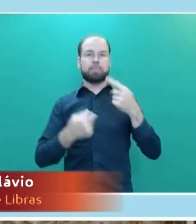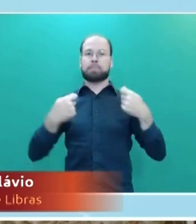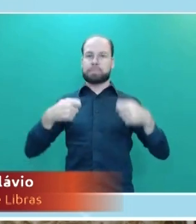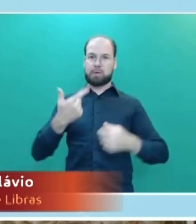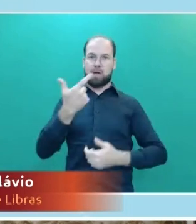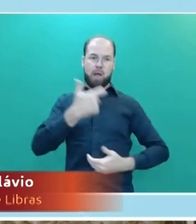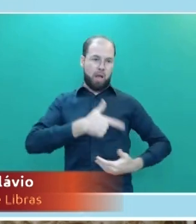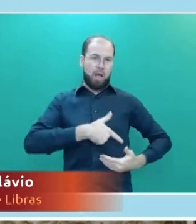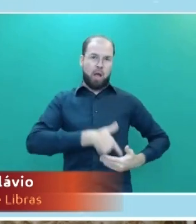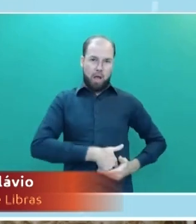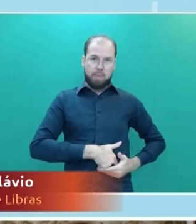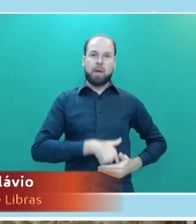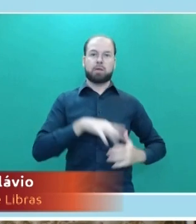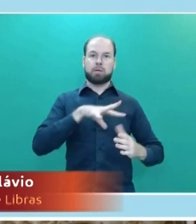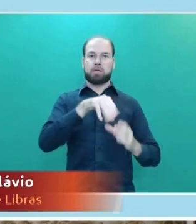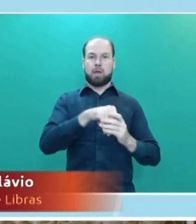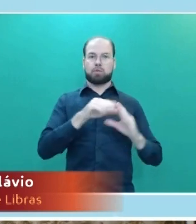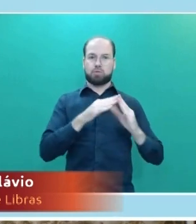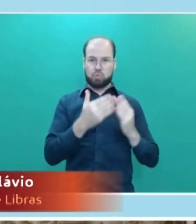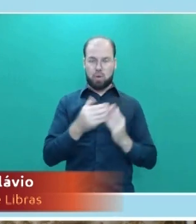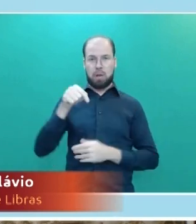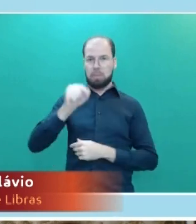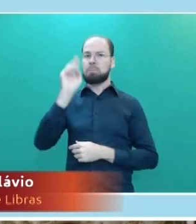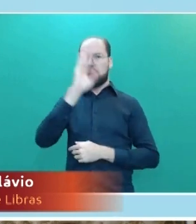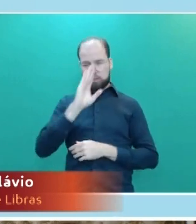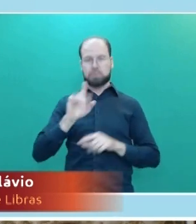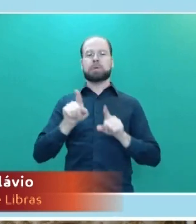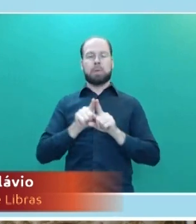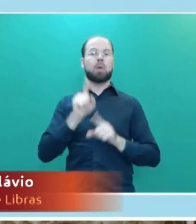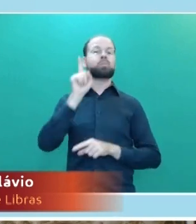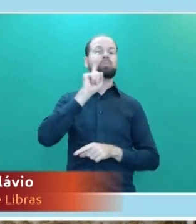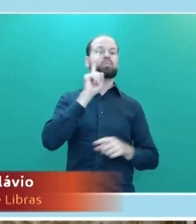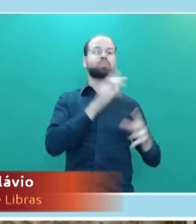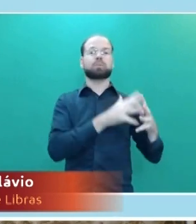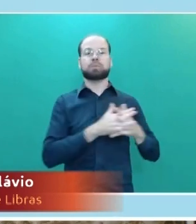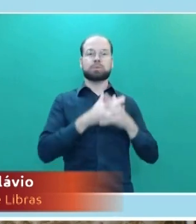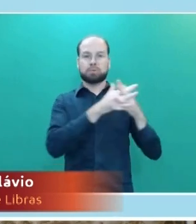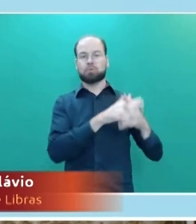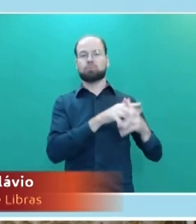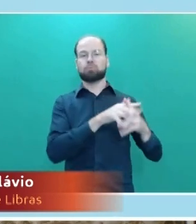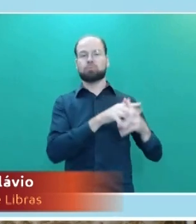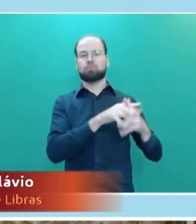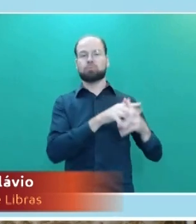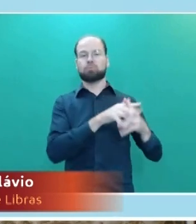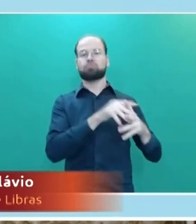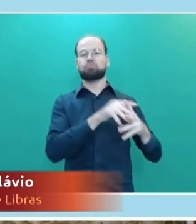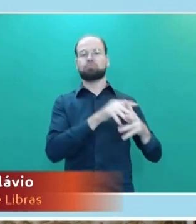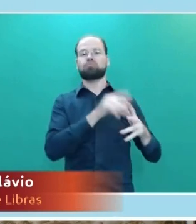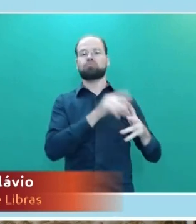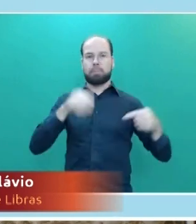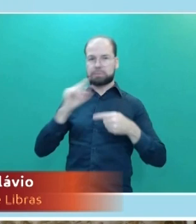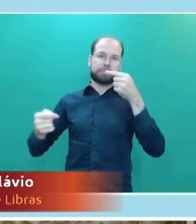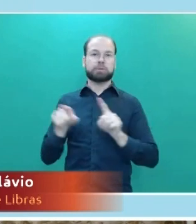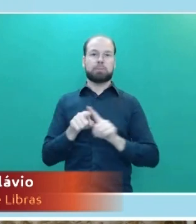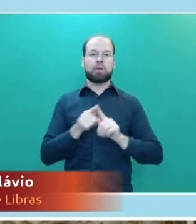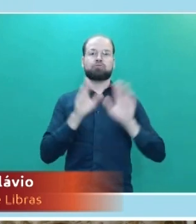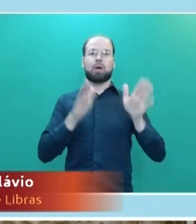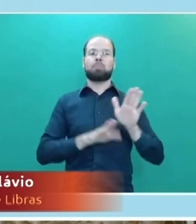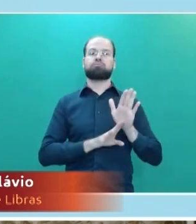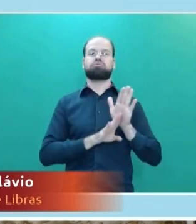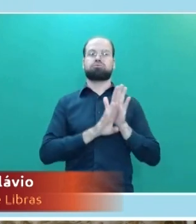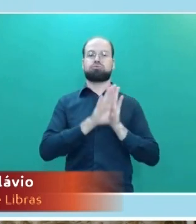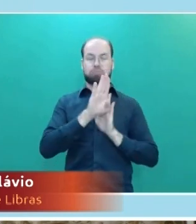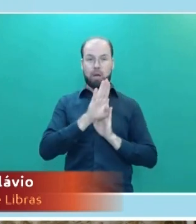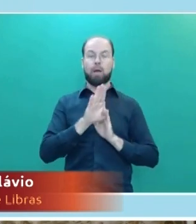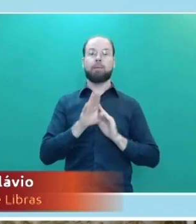Brasil, já aventaram nessa possibilidade. Também há um aumento, né, da segurança